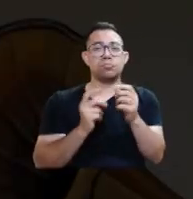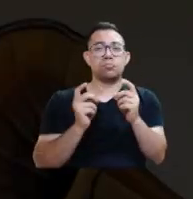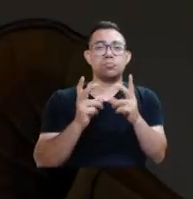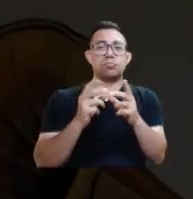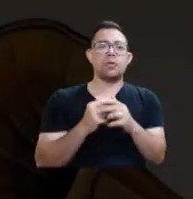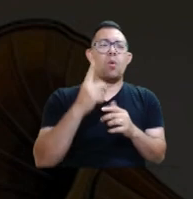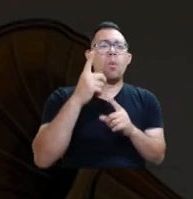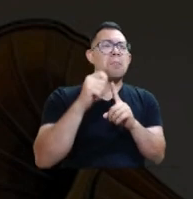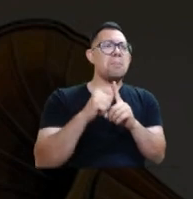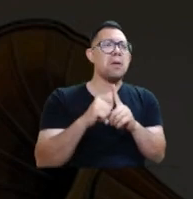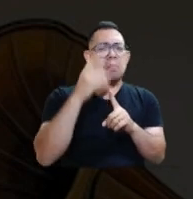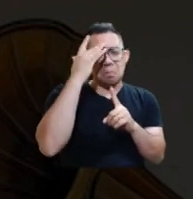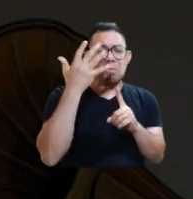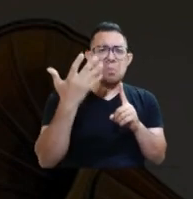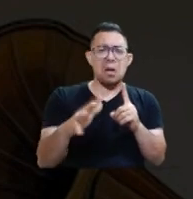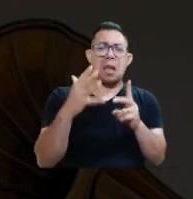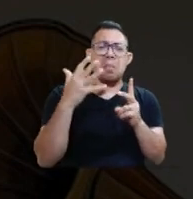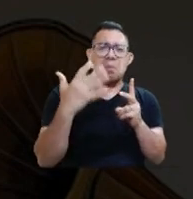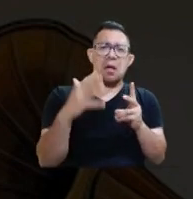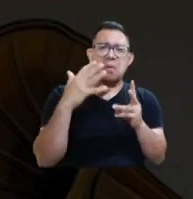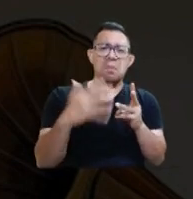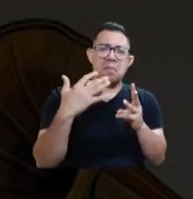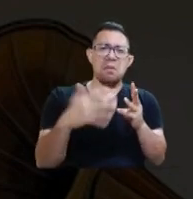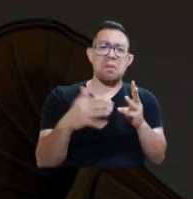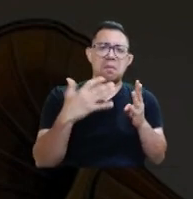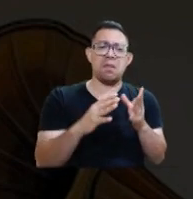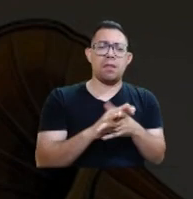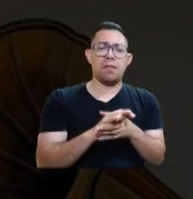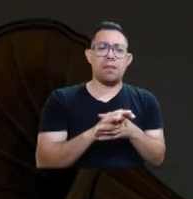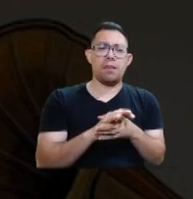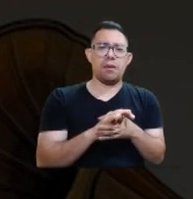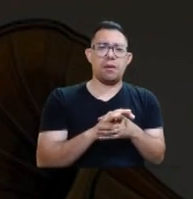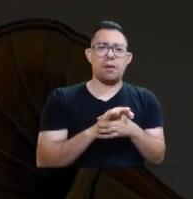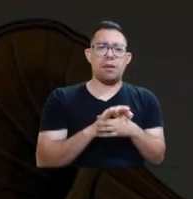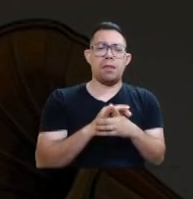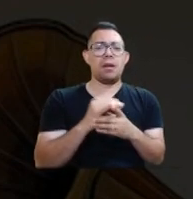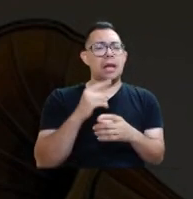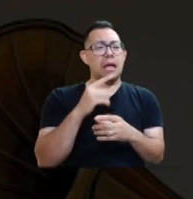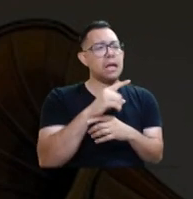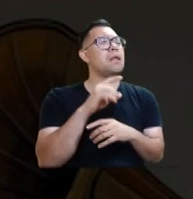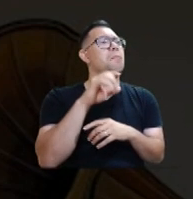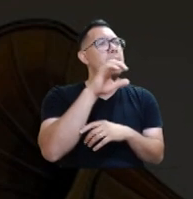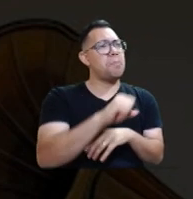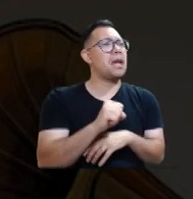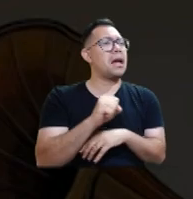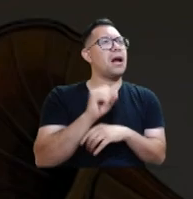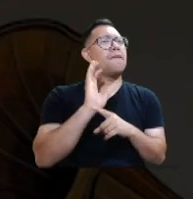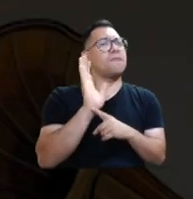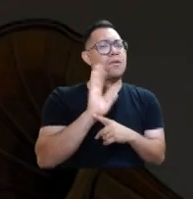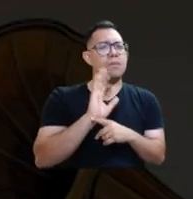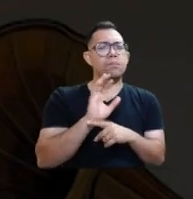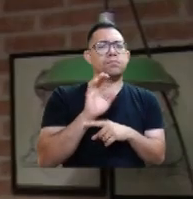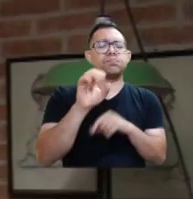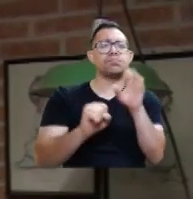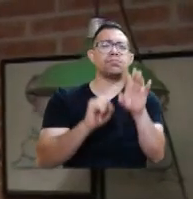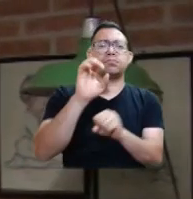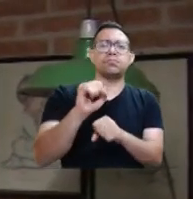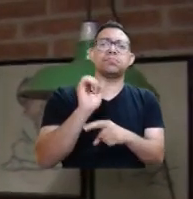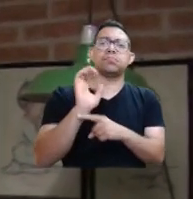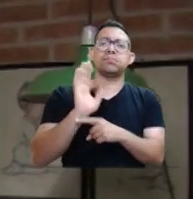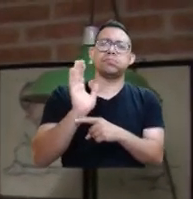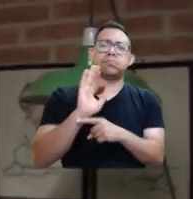venda. Eu fiquei quase um mês, ninguém queria. Eu vinha aí, pegava 10 filmes e ia embora. Aí ficava lá 15 dias.